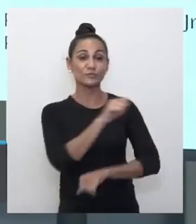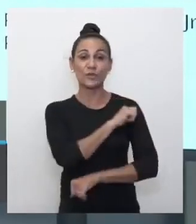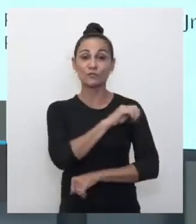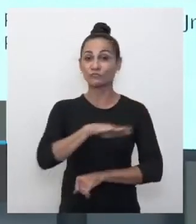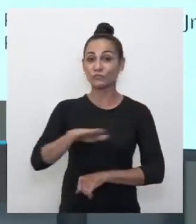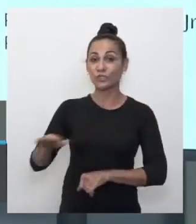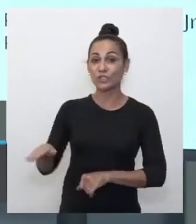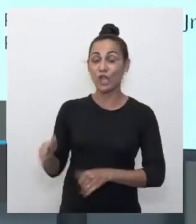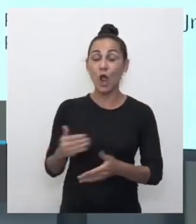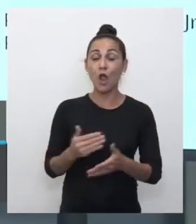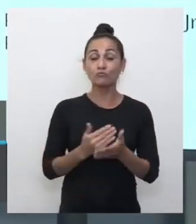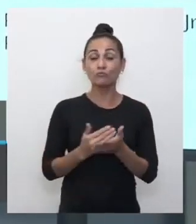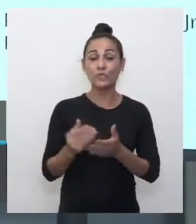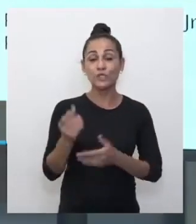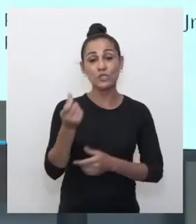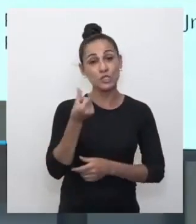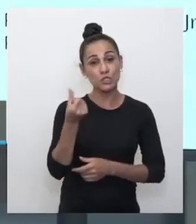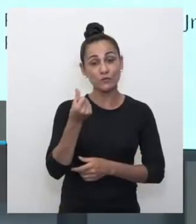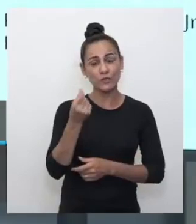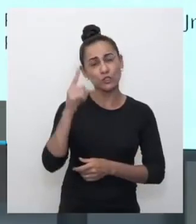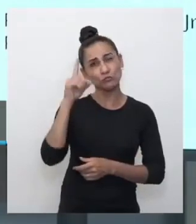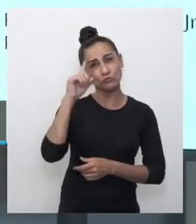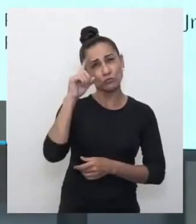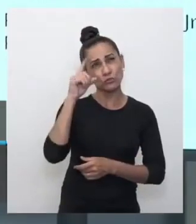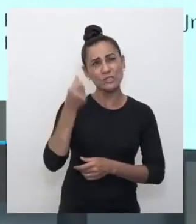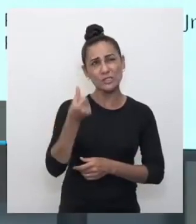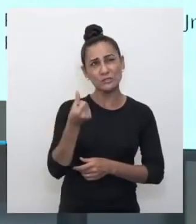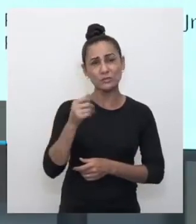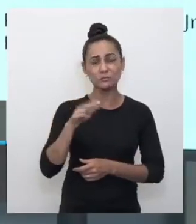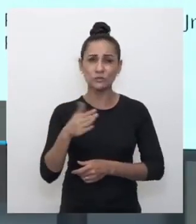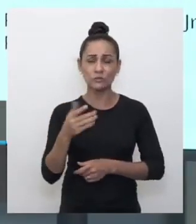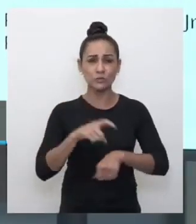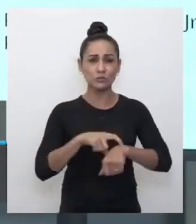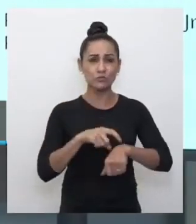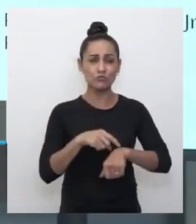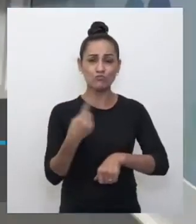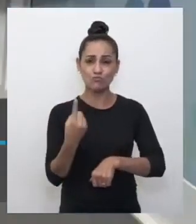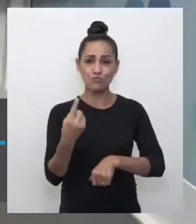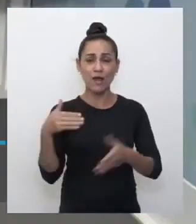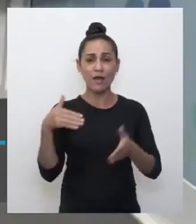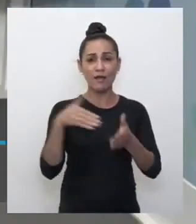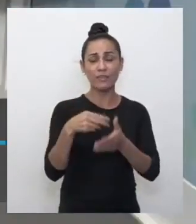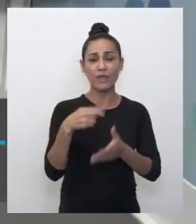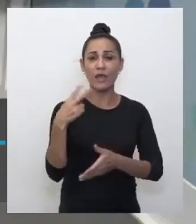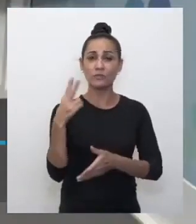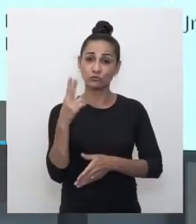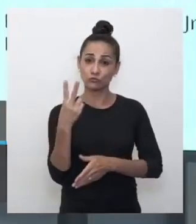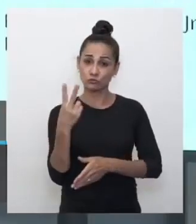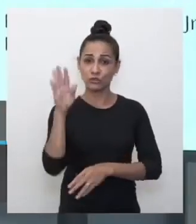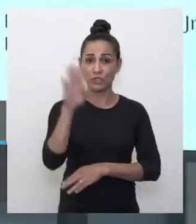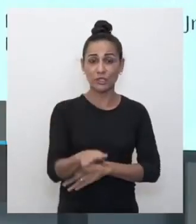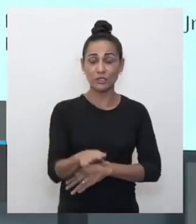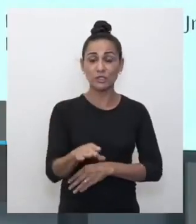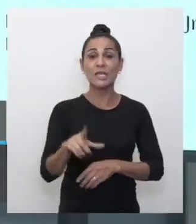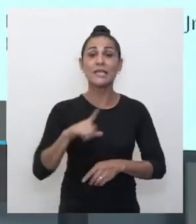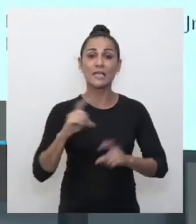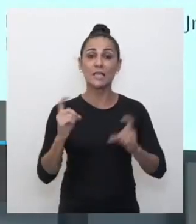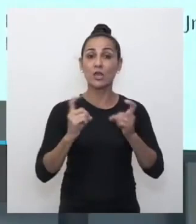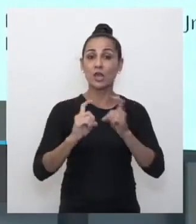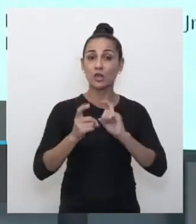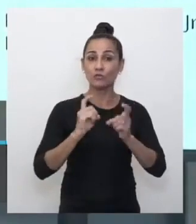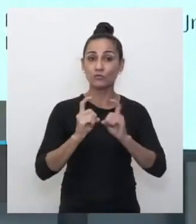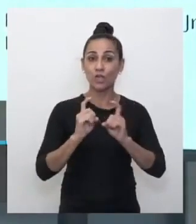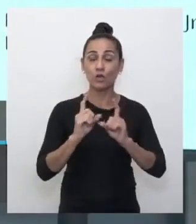desta sexta-feira aqui, toda sexta-feira dá umas duas? Dá umas duas, isso. Teremos aí as reuniões sobre o